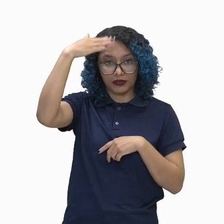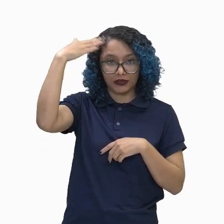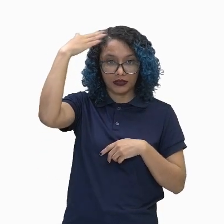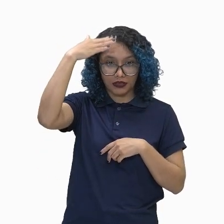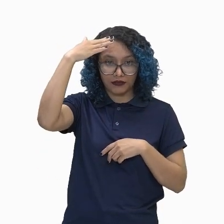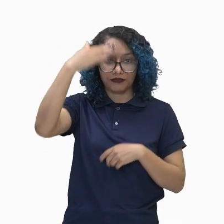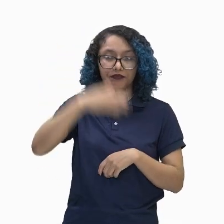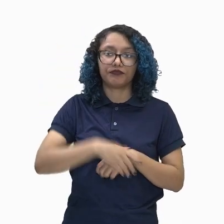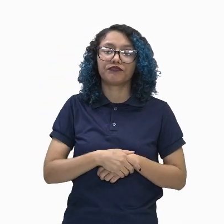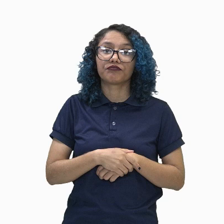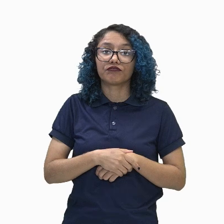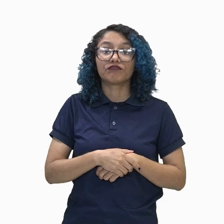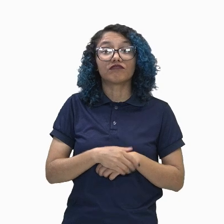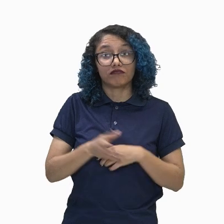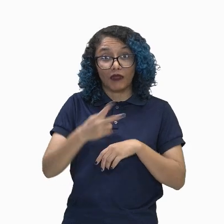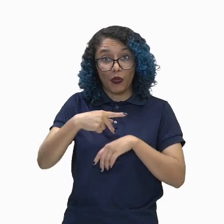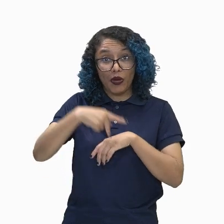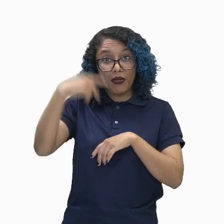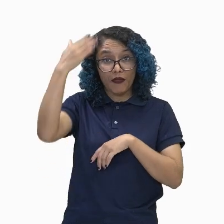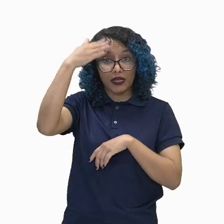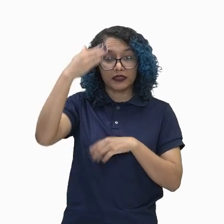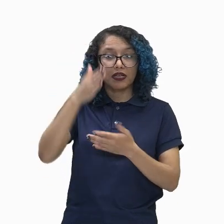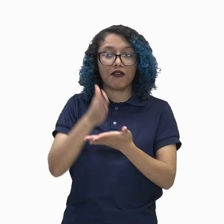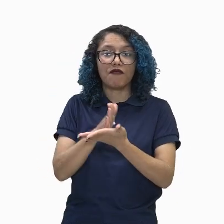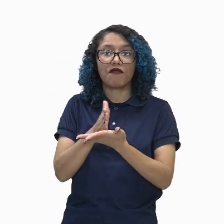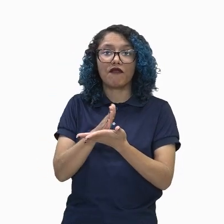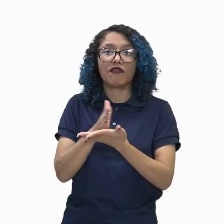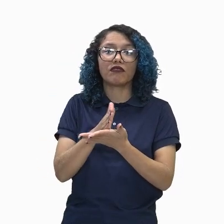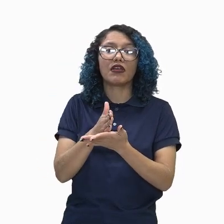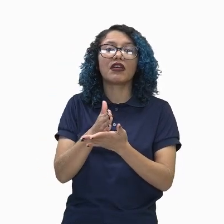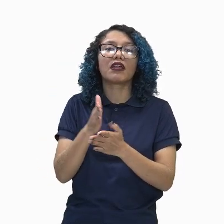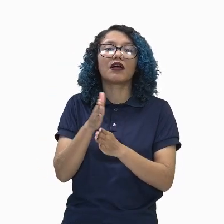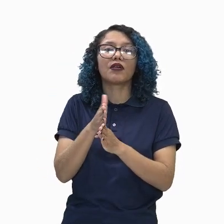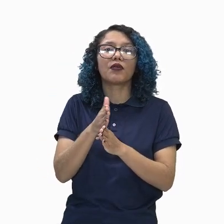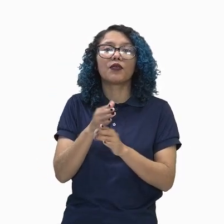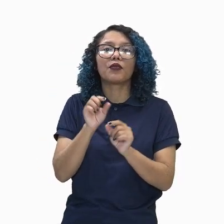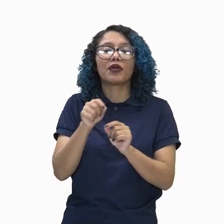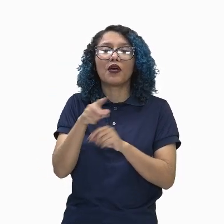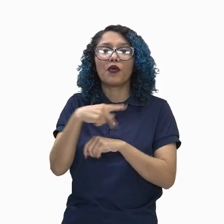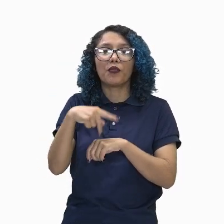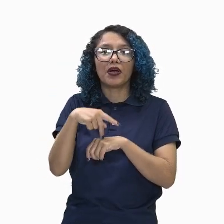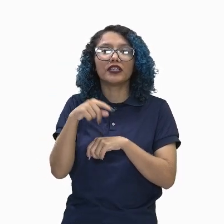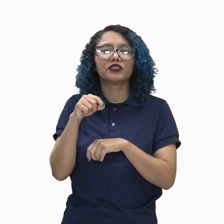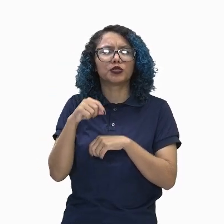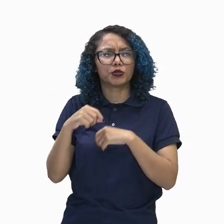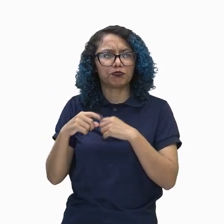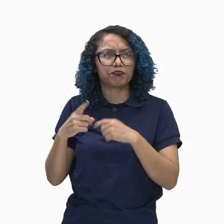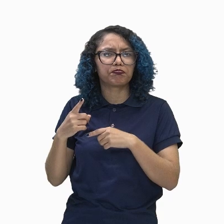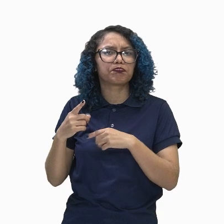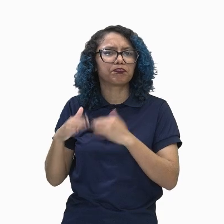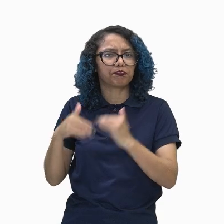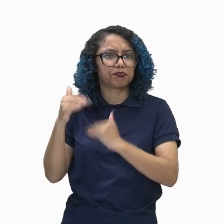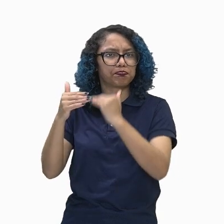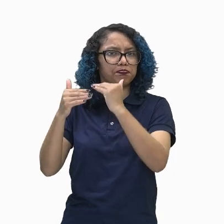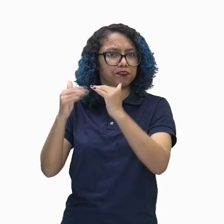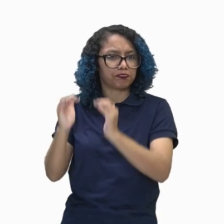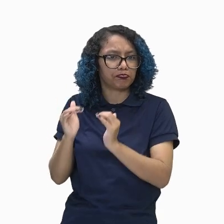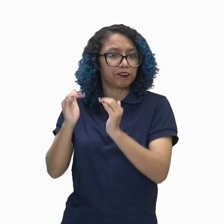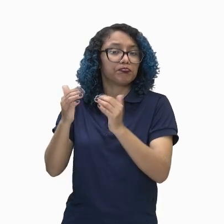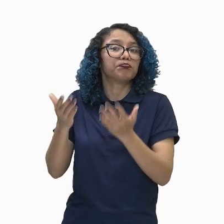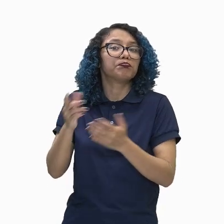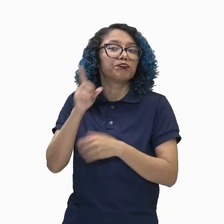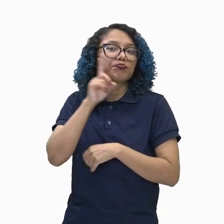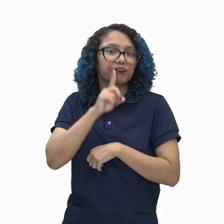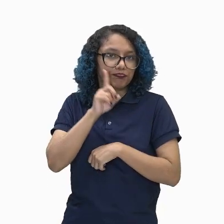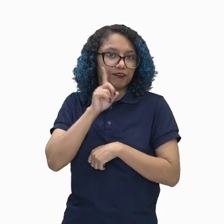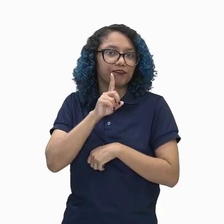o México, né, gente, faz fronteira com um país que tem grande destaque, que no caso é os Estados Unidos da